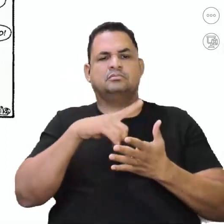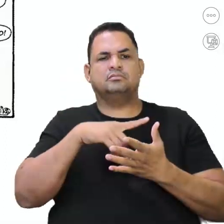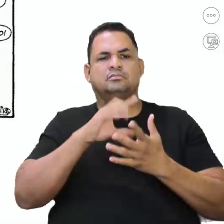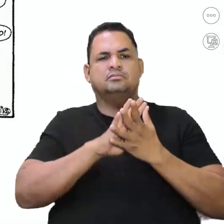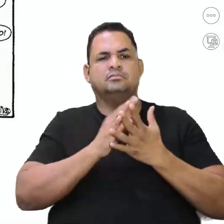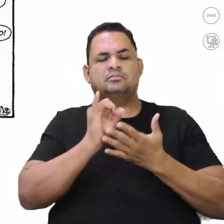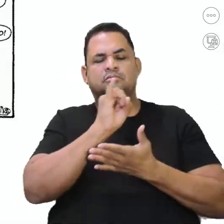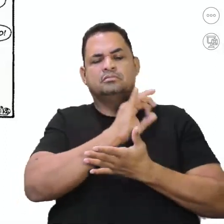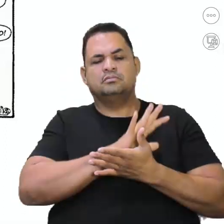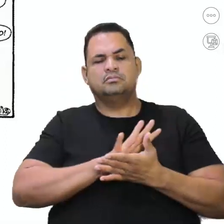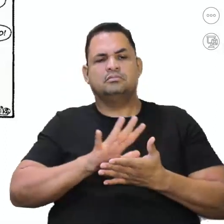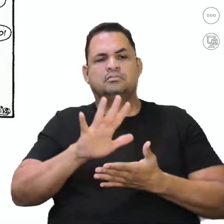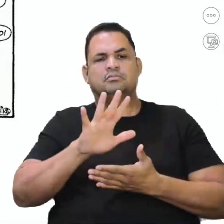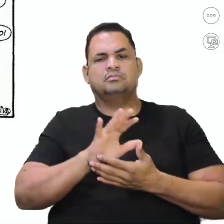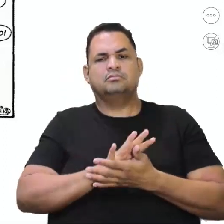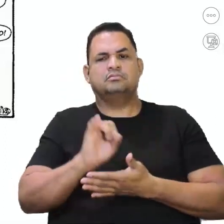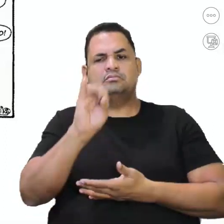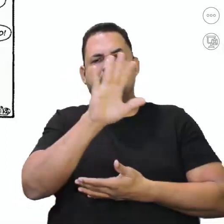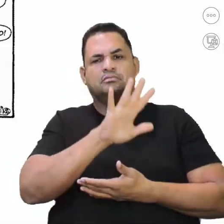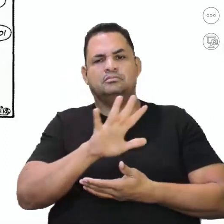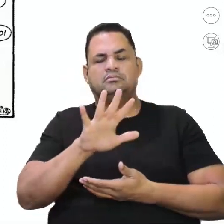tem imagem...